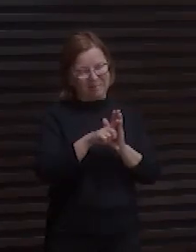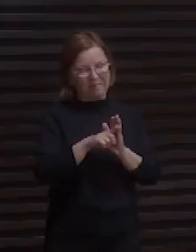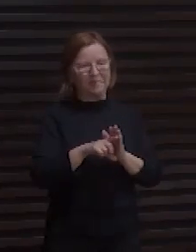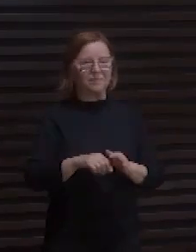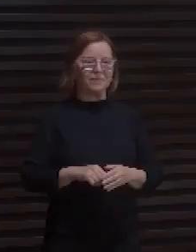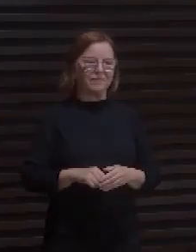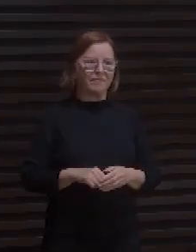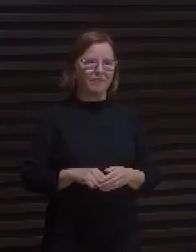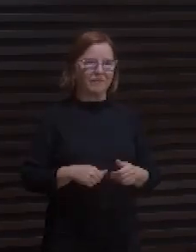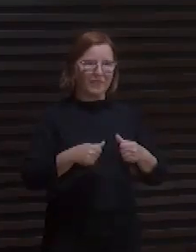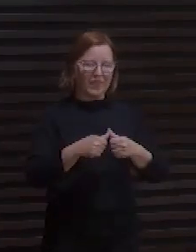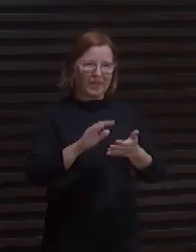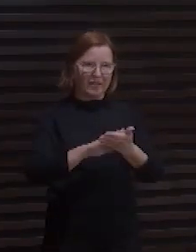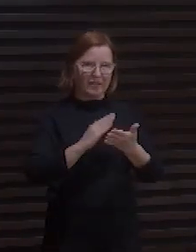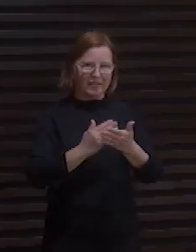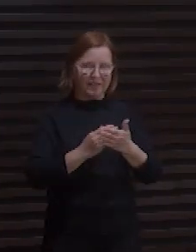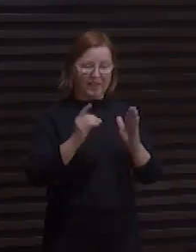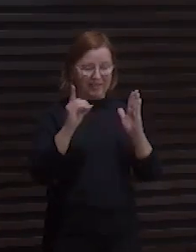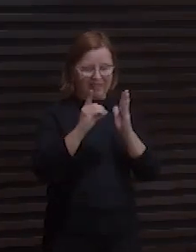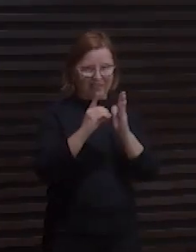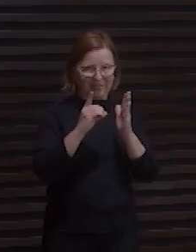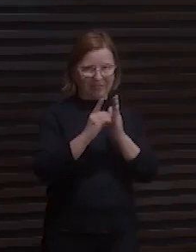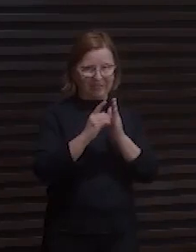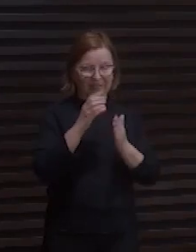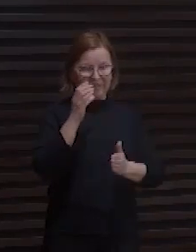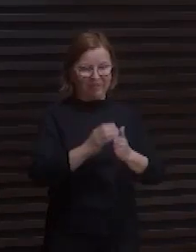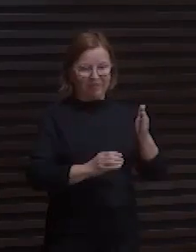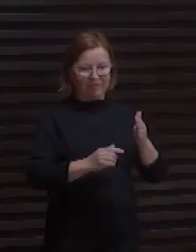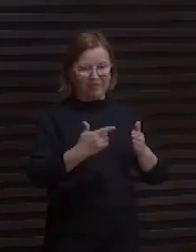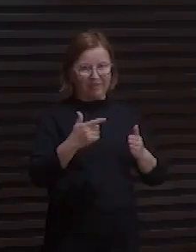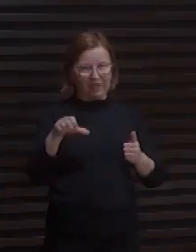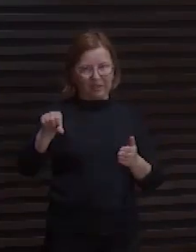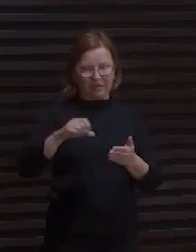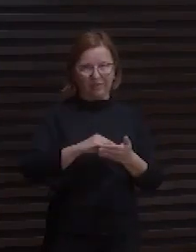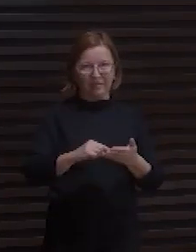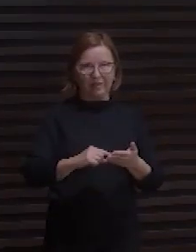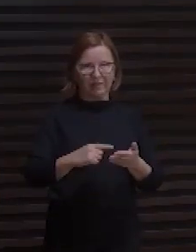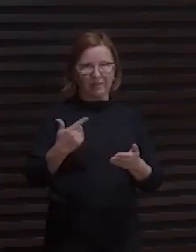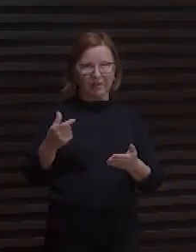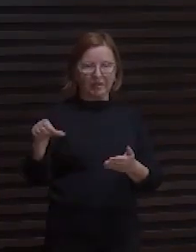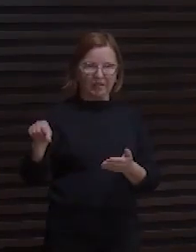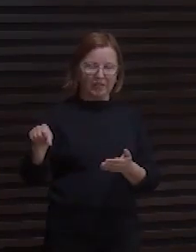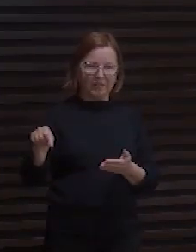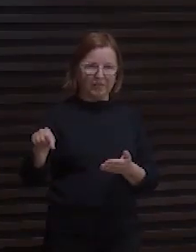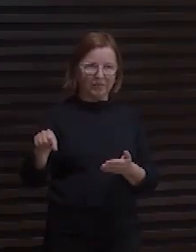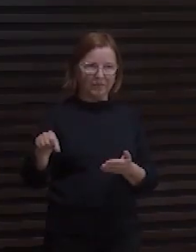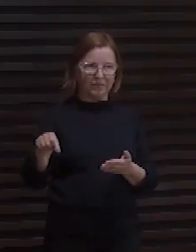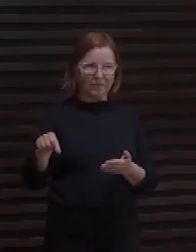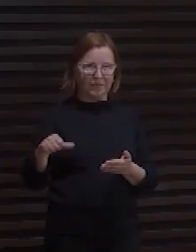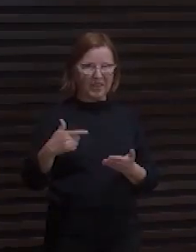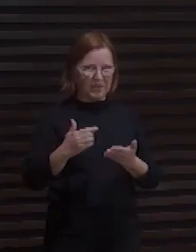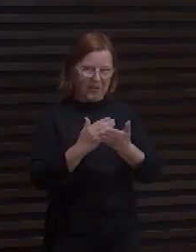versão de Deuteronômio 29:29, na segunda parte, ela é